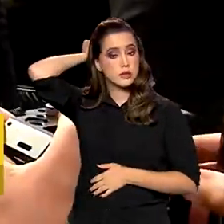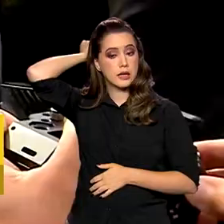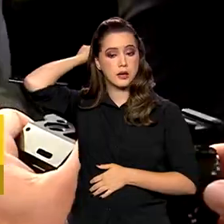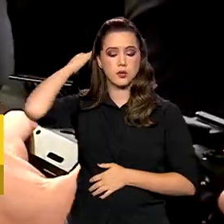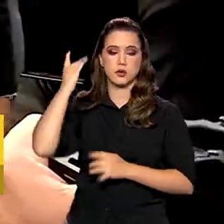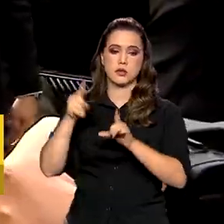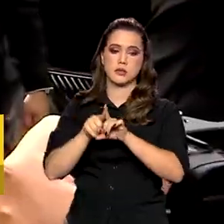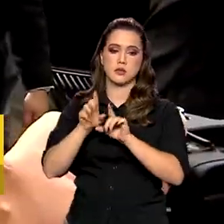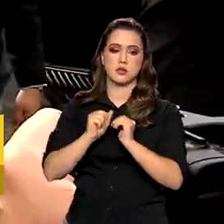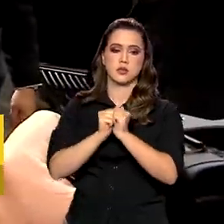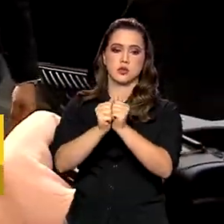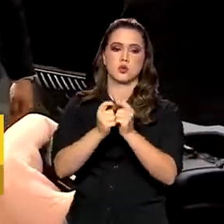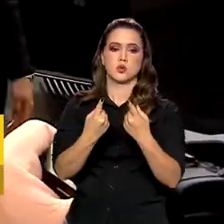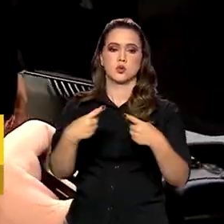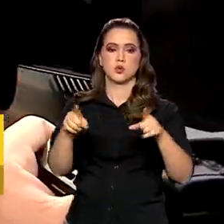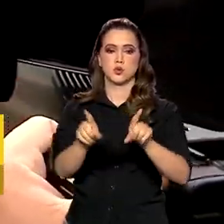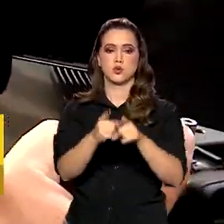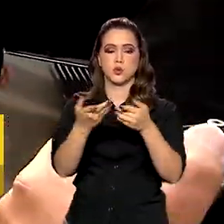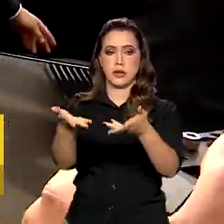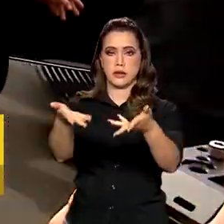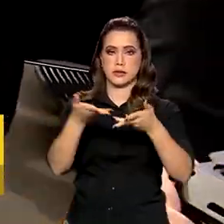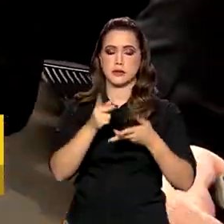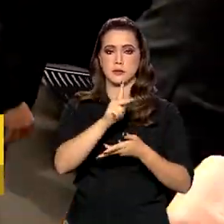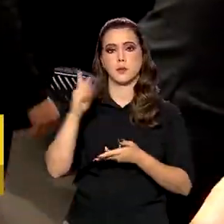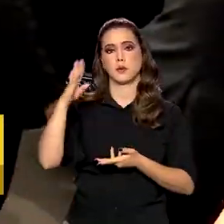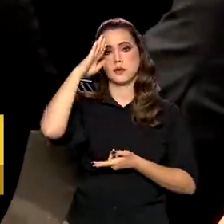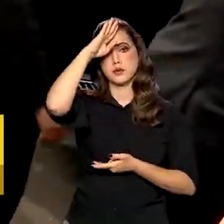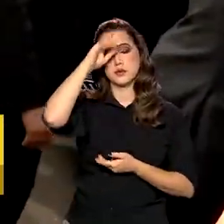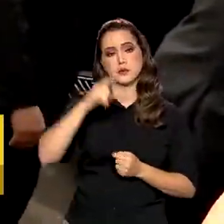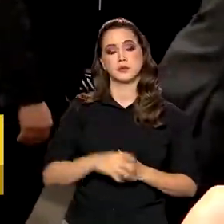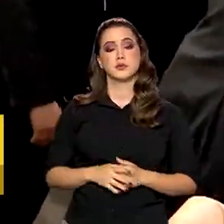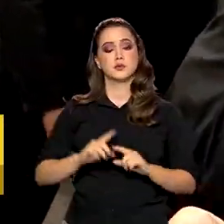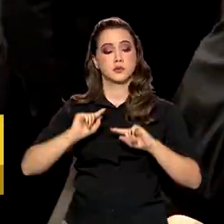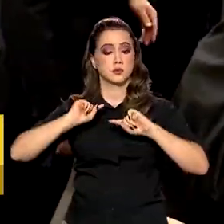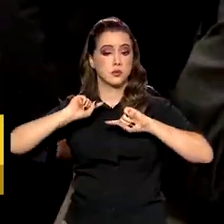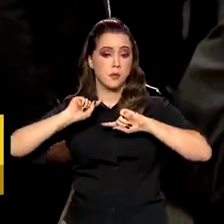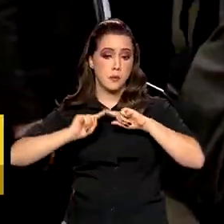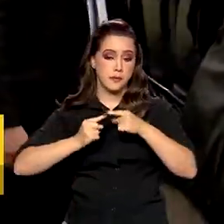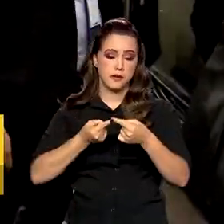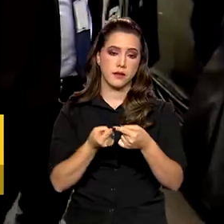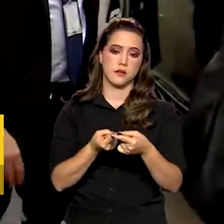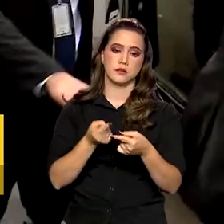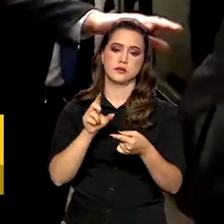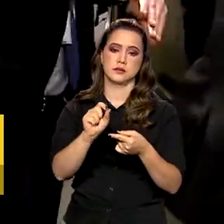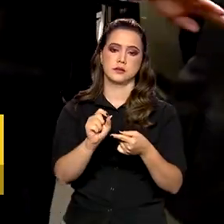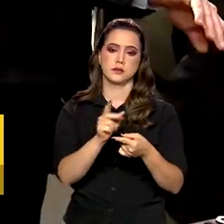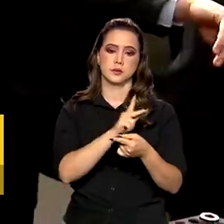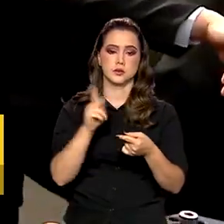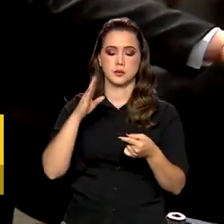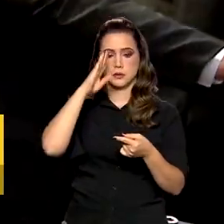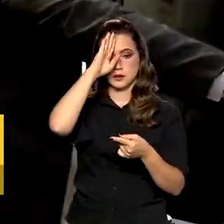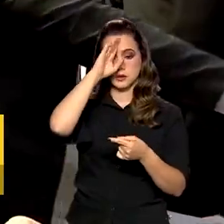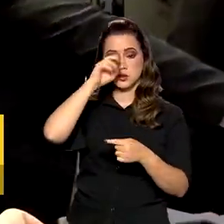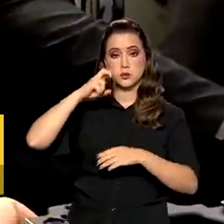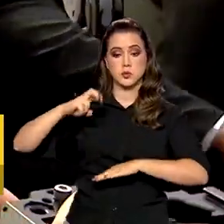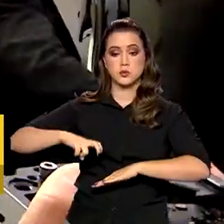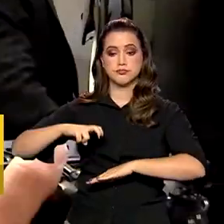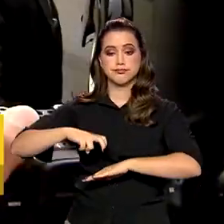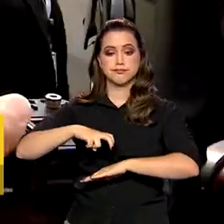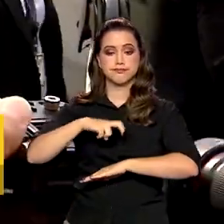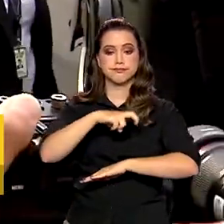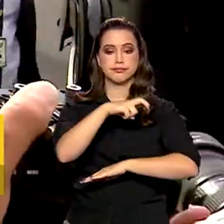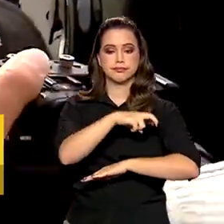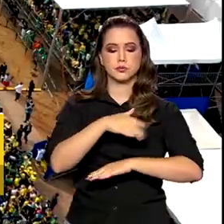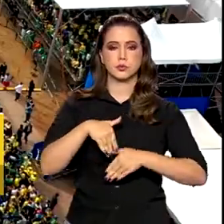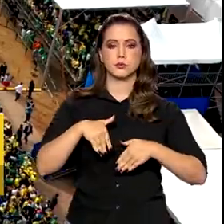juntamente com a banda, recebe o presidente e depois ele vai subir a tribuna e depois que ele